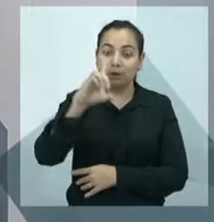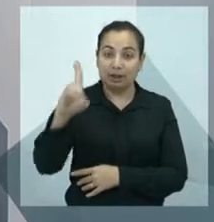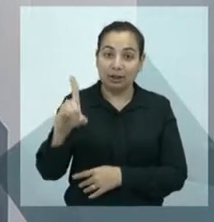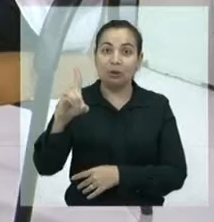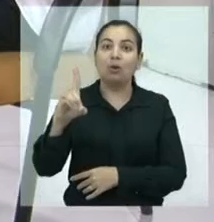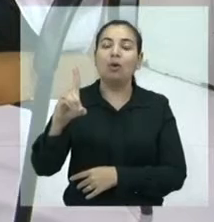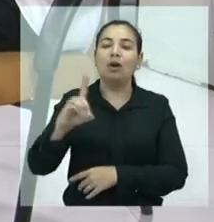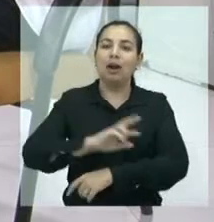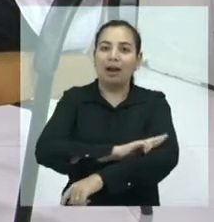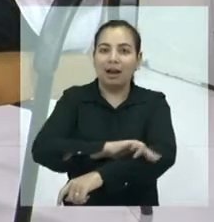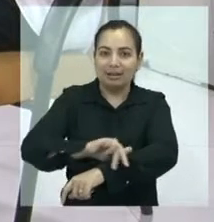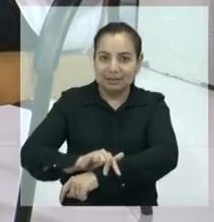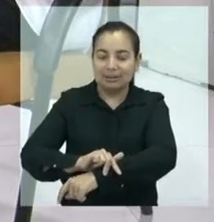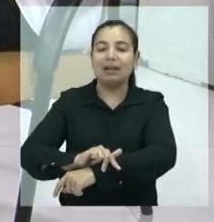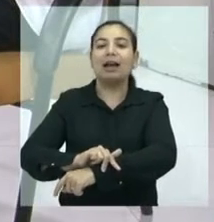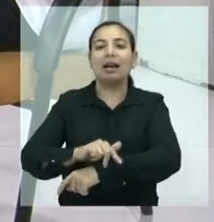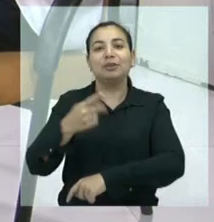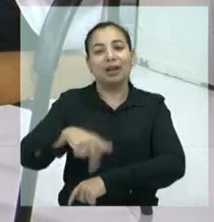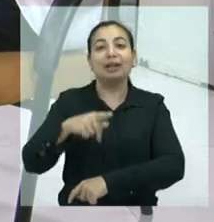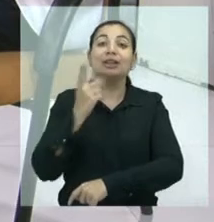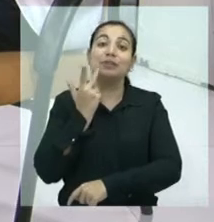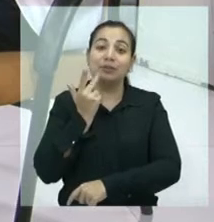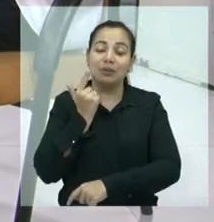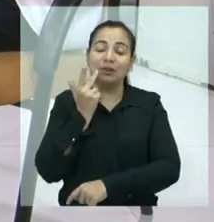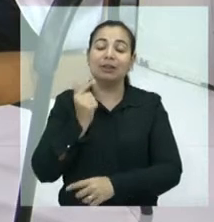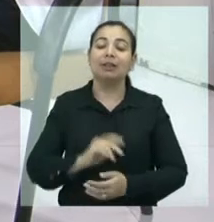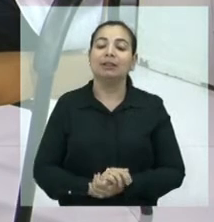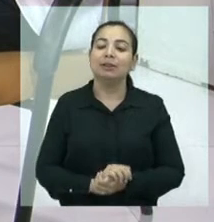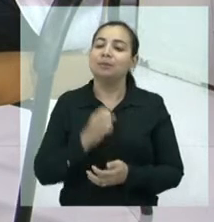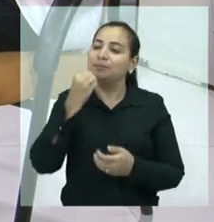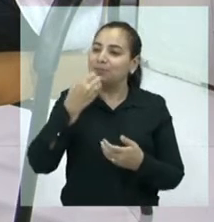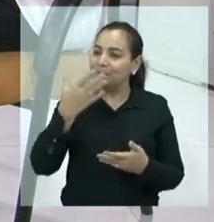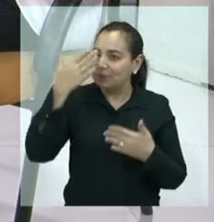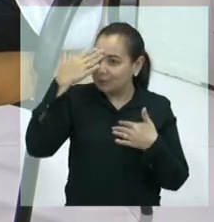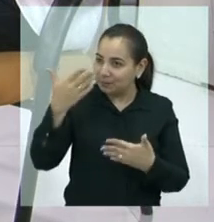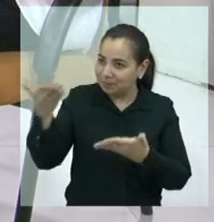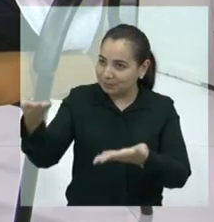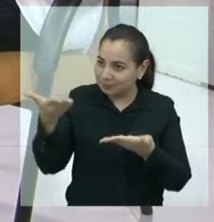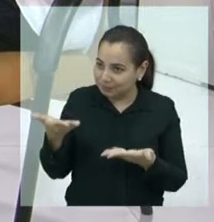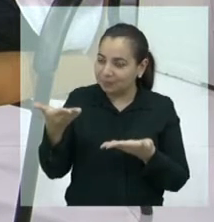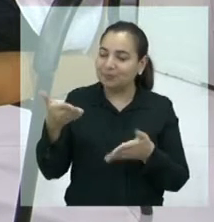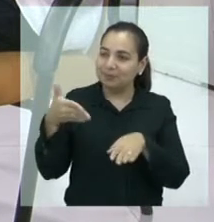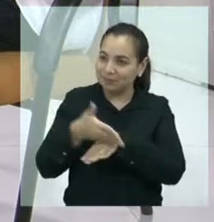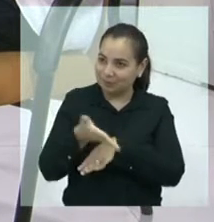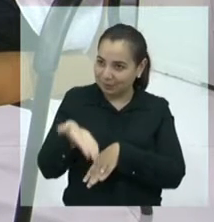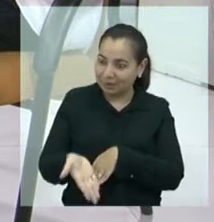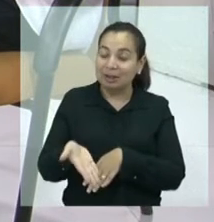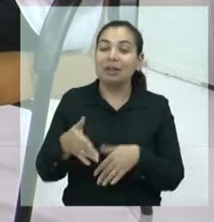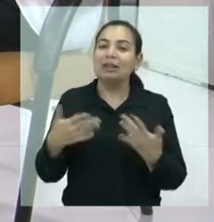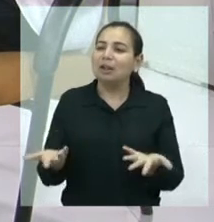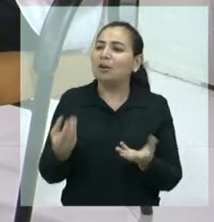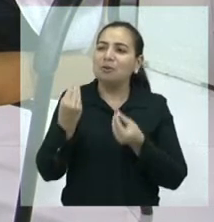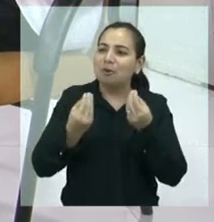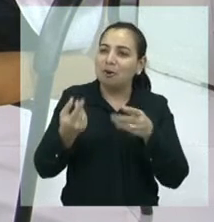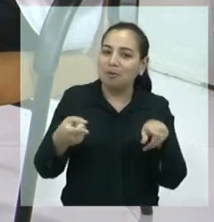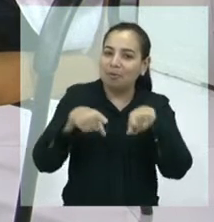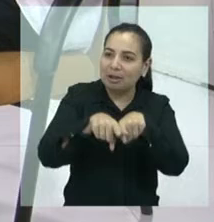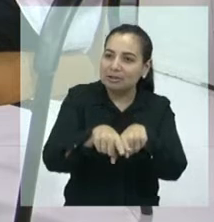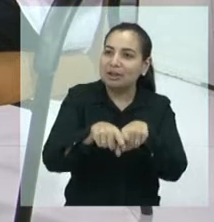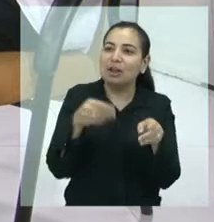Fortaleza. Sérgio, obrigado pela sua presença. Inicialmente, como que é essa parceria e como é que ela está se